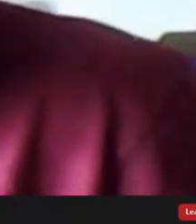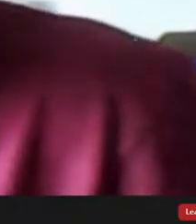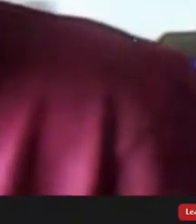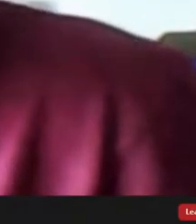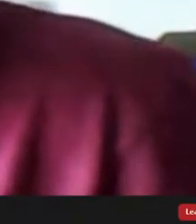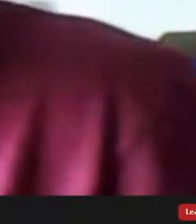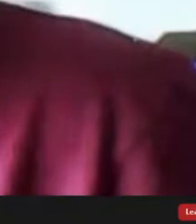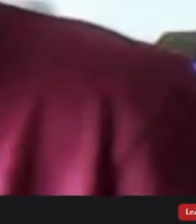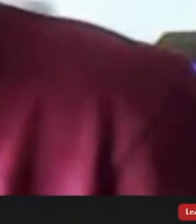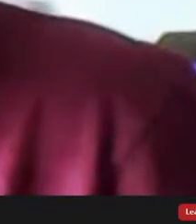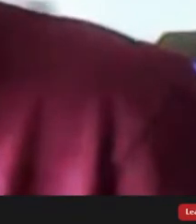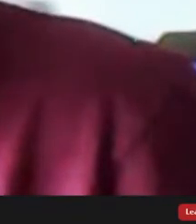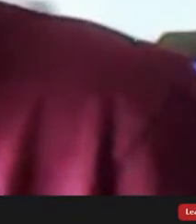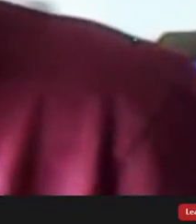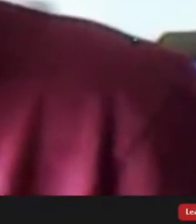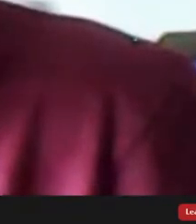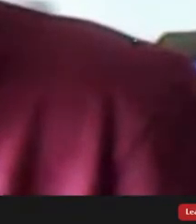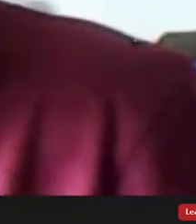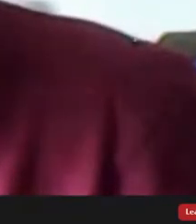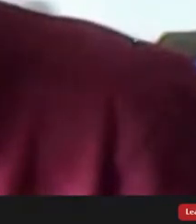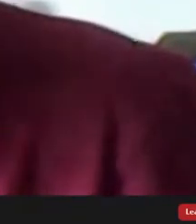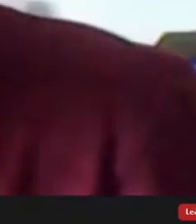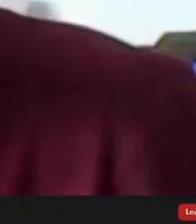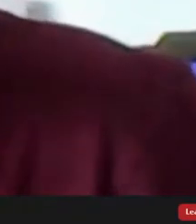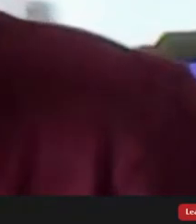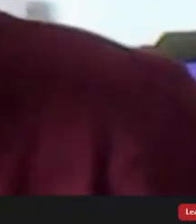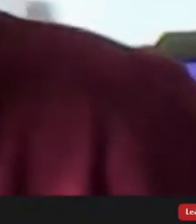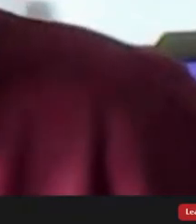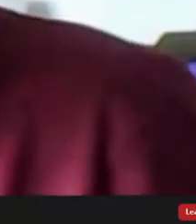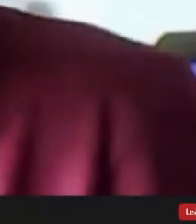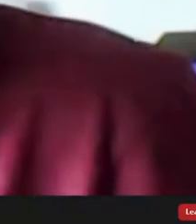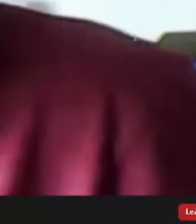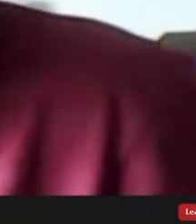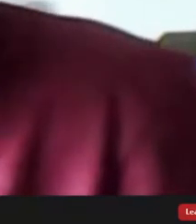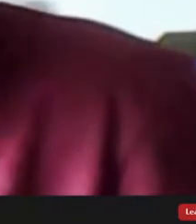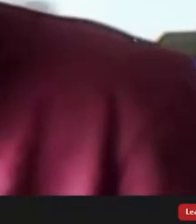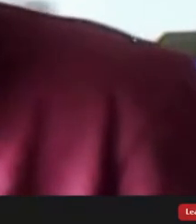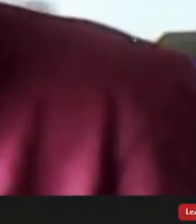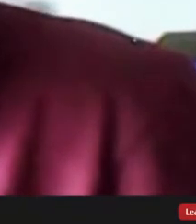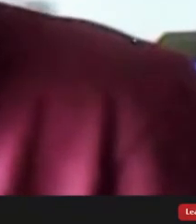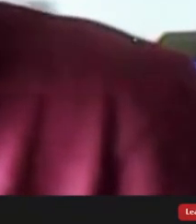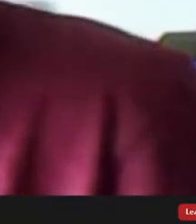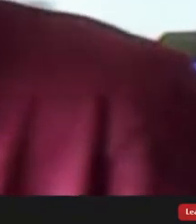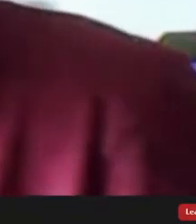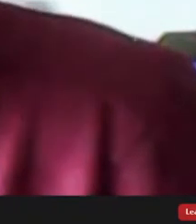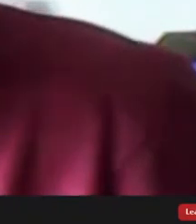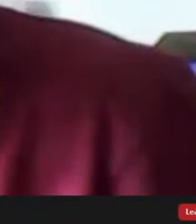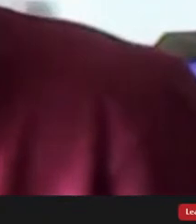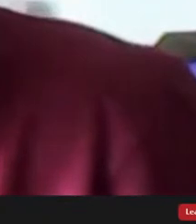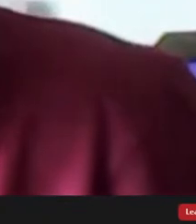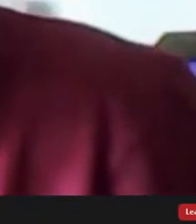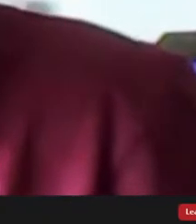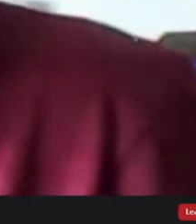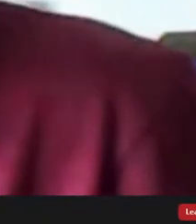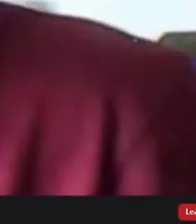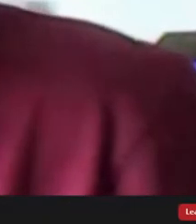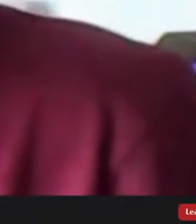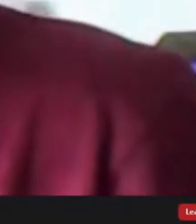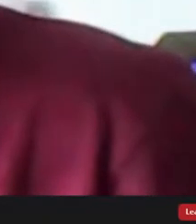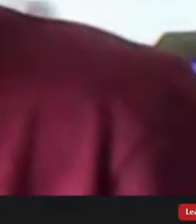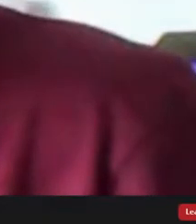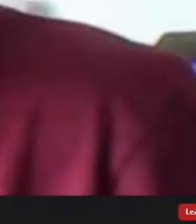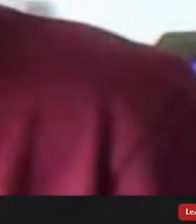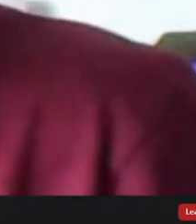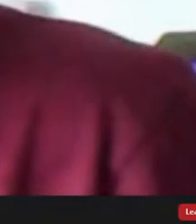é fundamental para a garantia do direito à educação de uma forma mais plena. A pandemia dificultou isso, e a gente